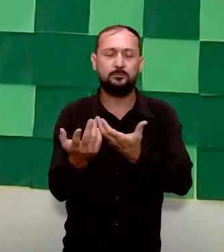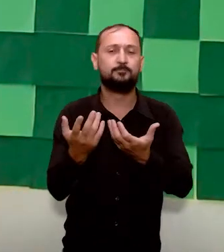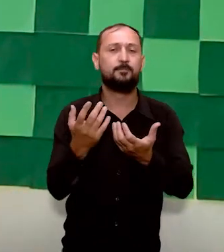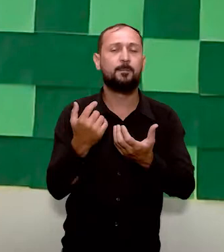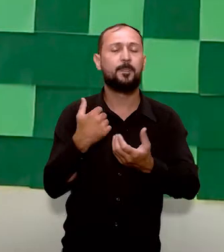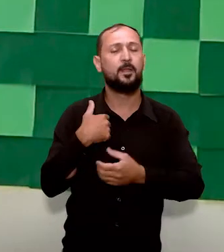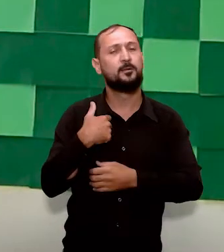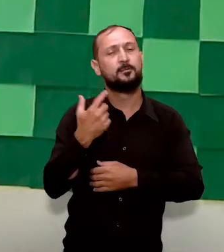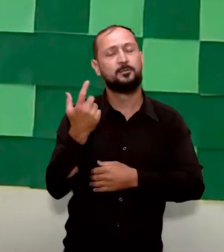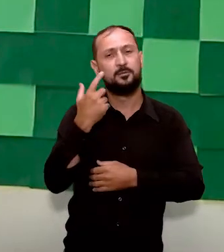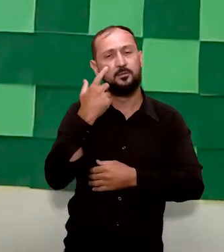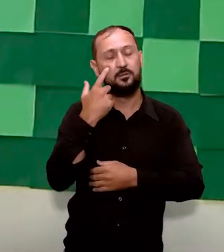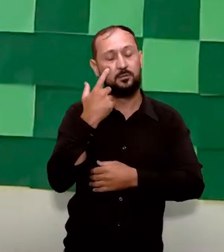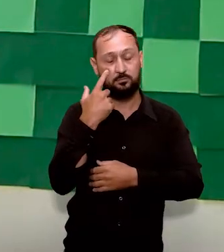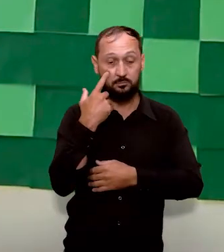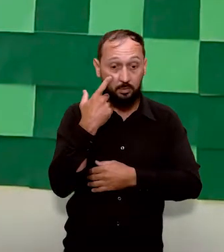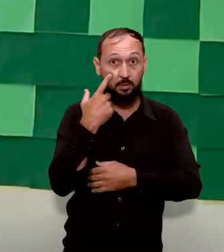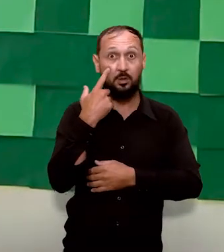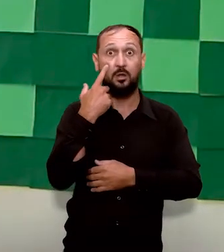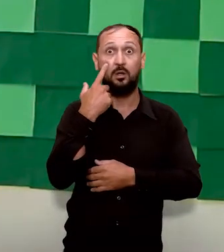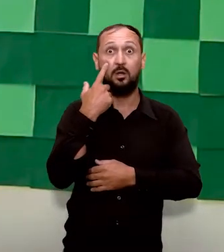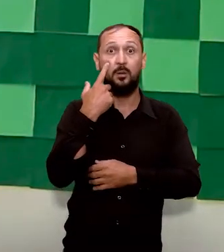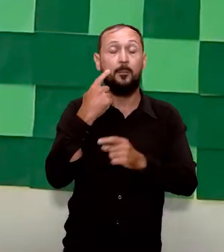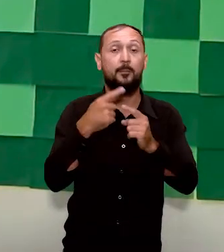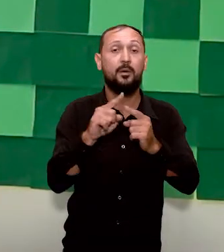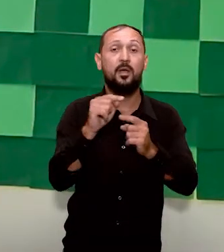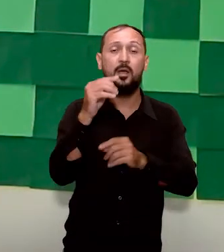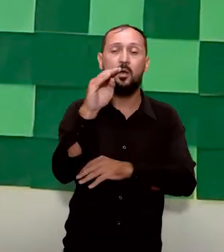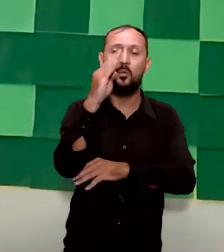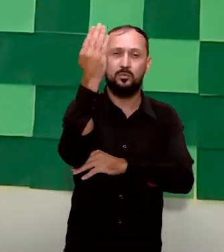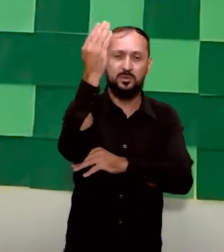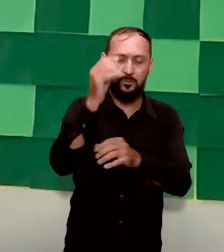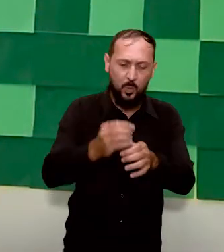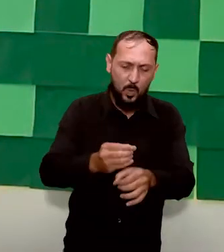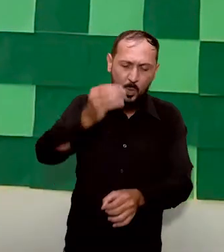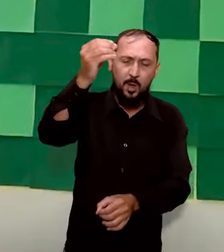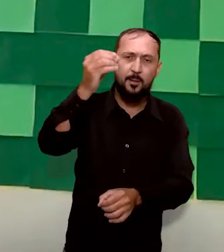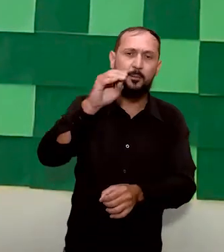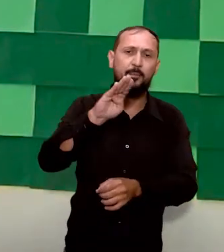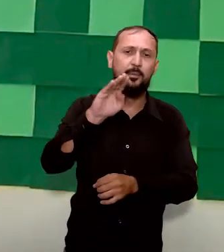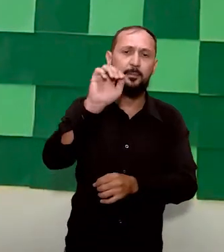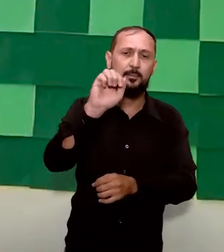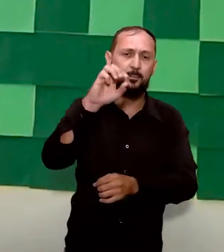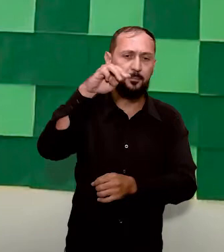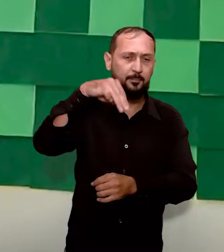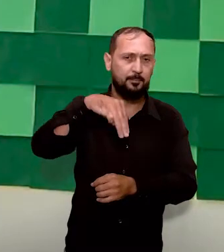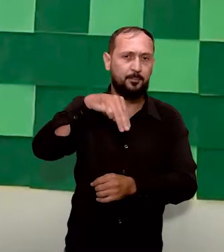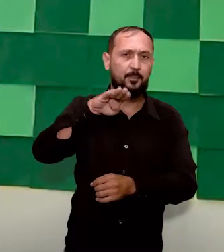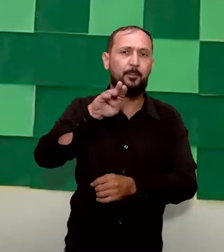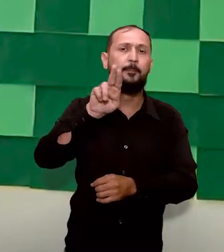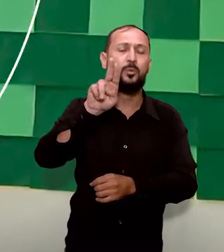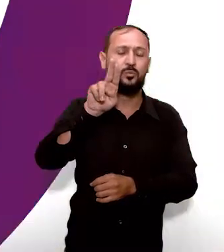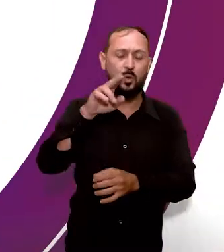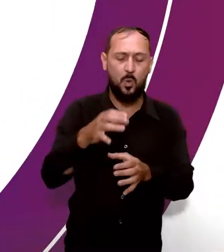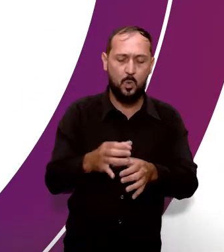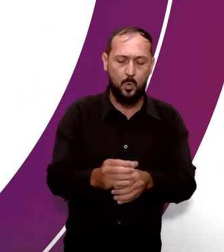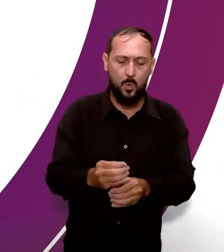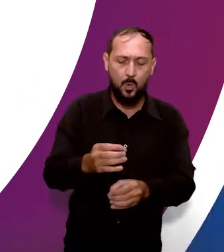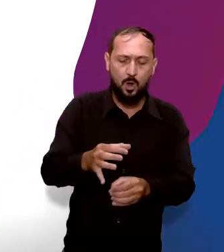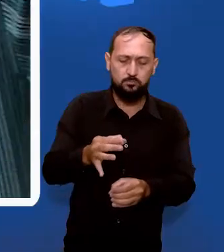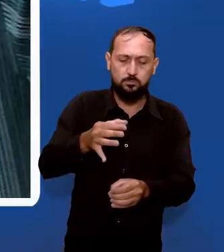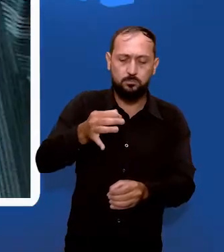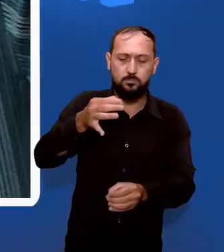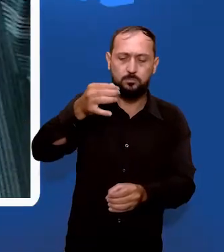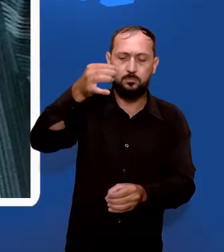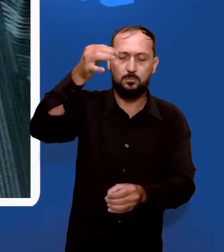bioconstrução, eu até fiquei muito fixado porque é um bambu. mas ela teve